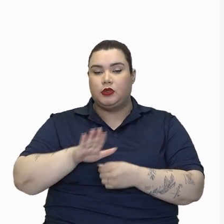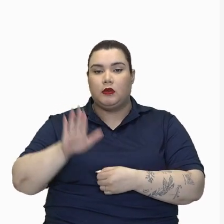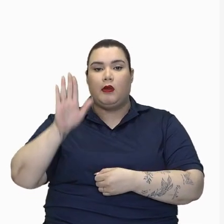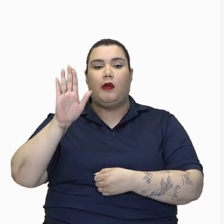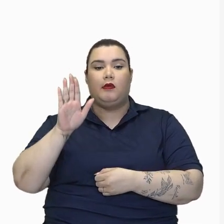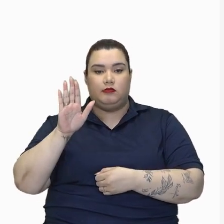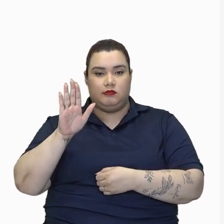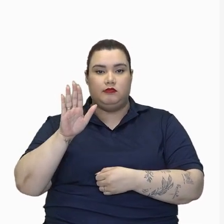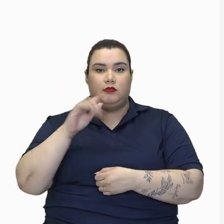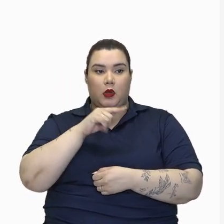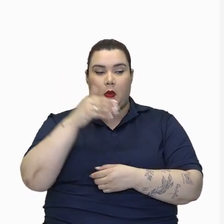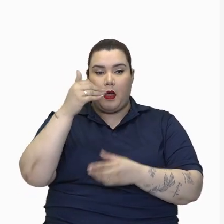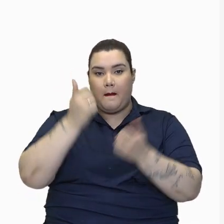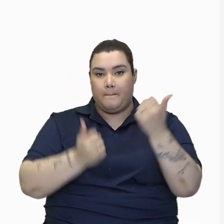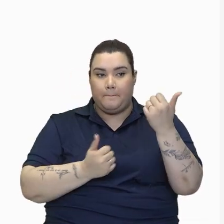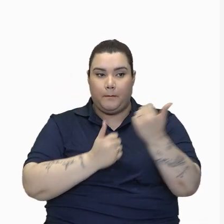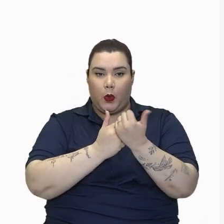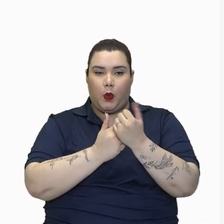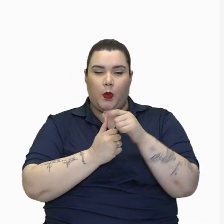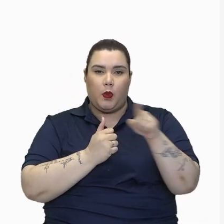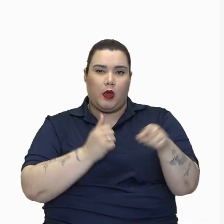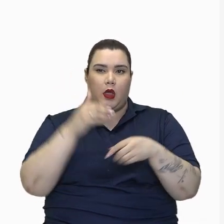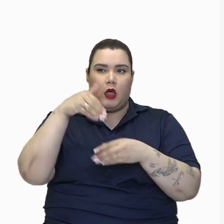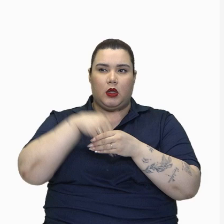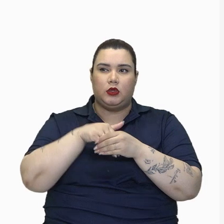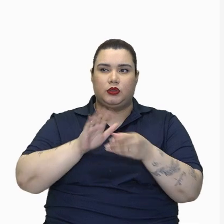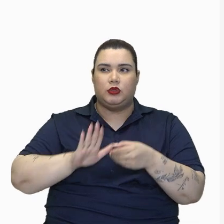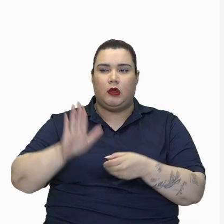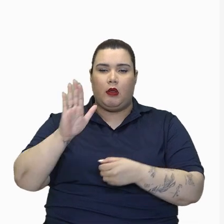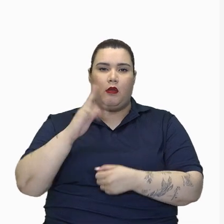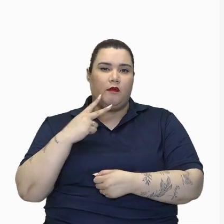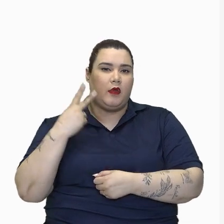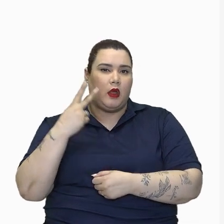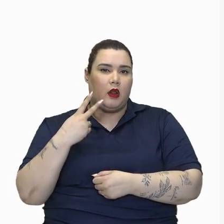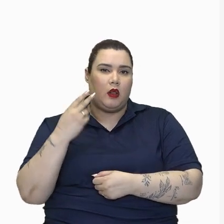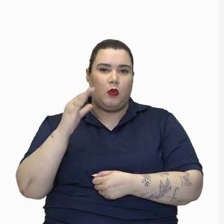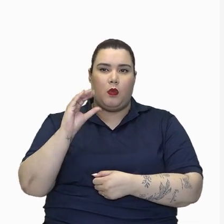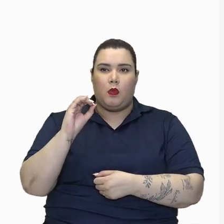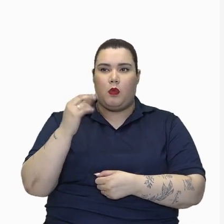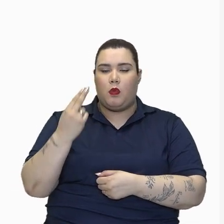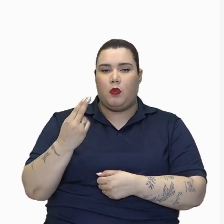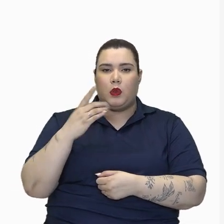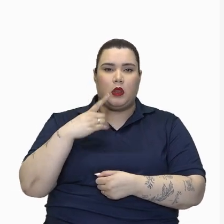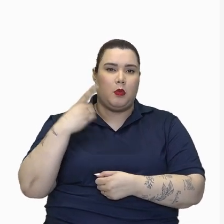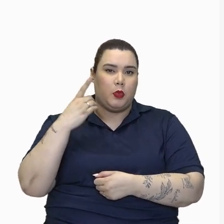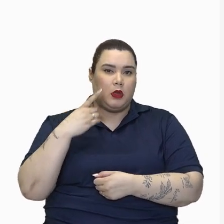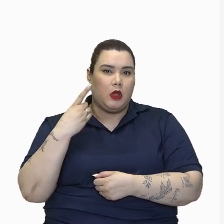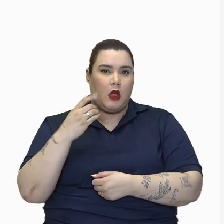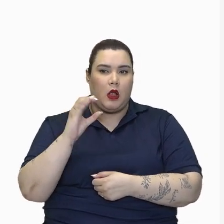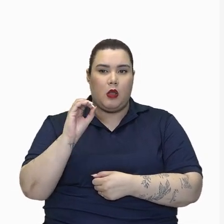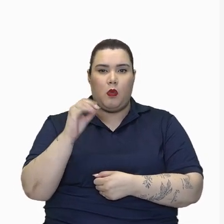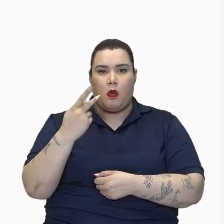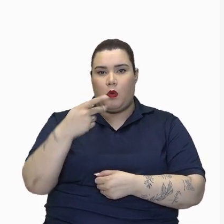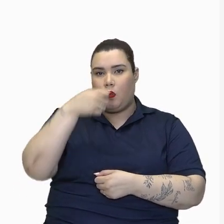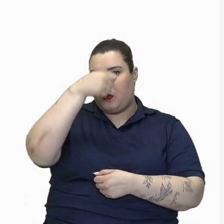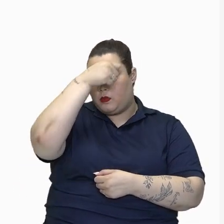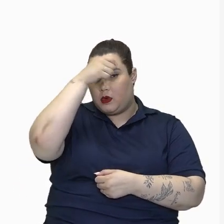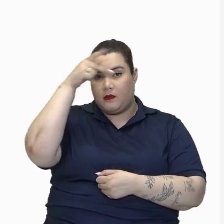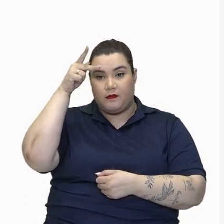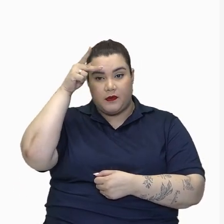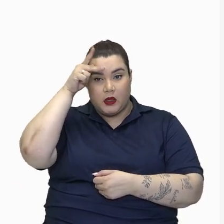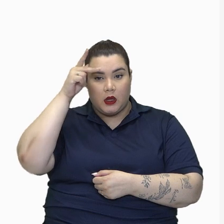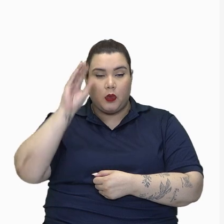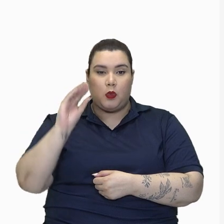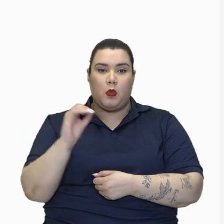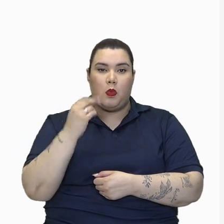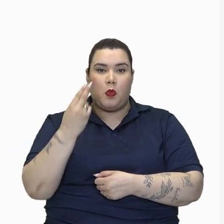Quando você apoia um candidato a vereador, a deputado, a prefeito, a governador ou a presidente, que é o